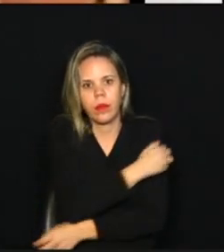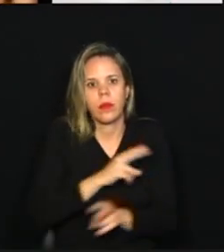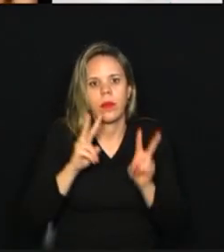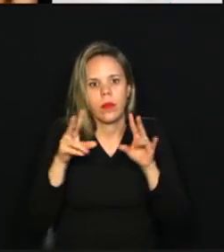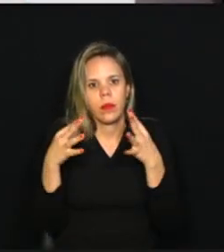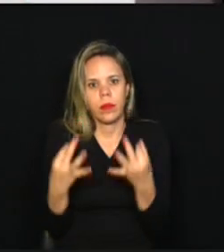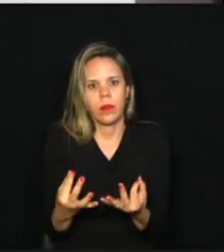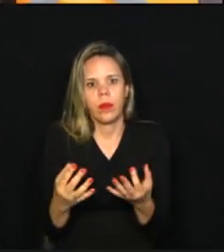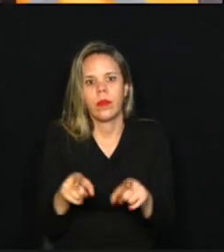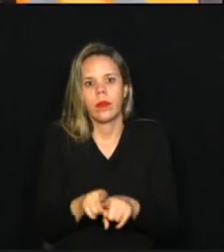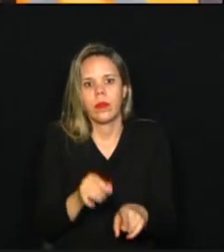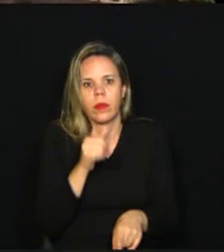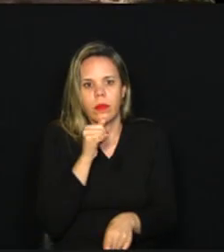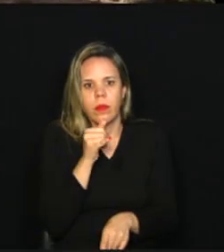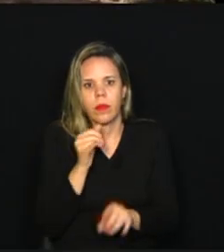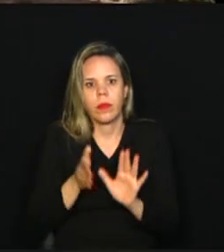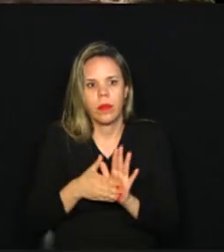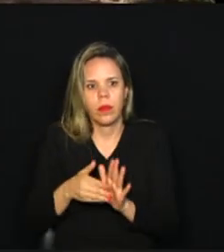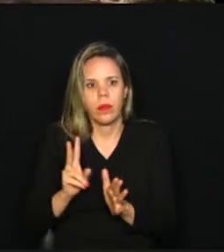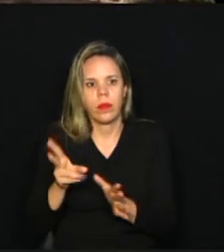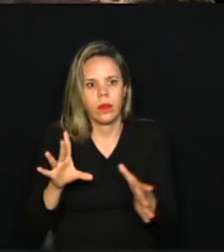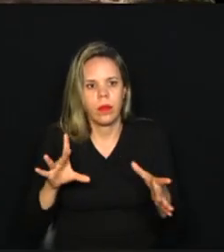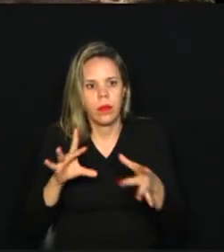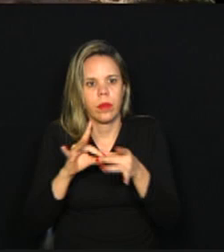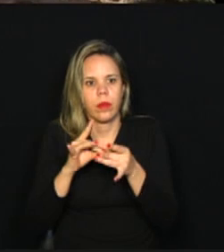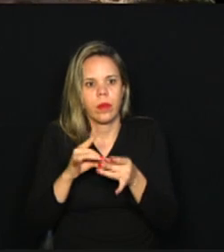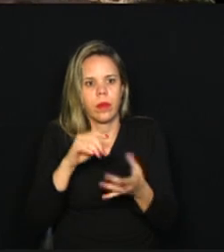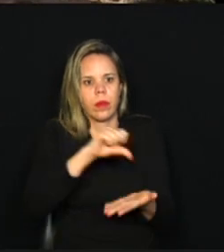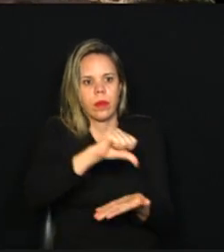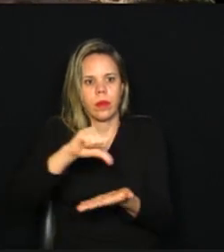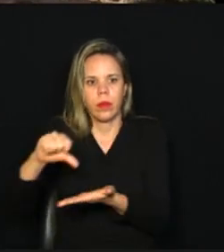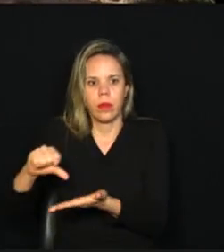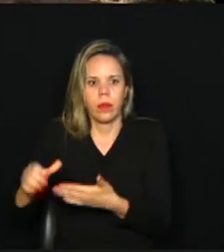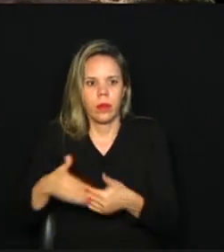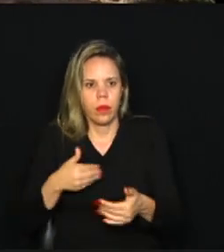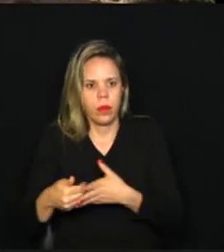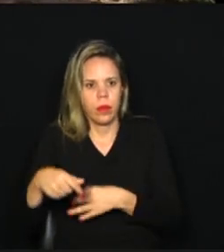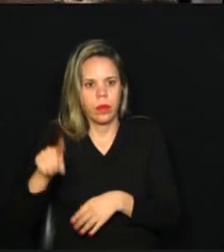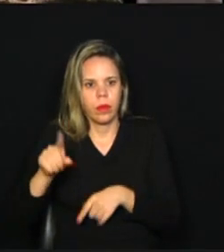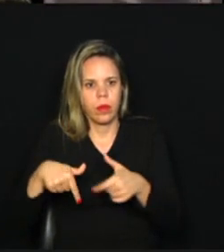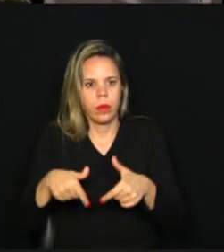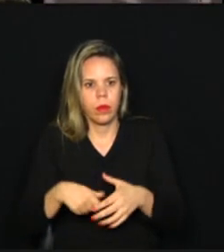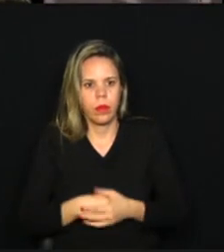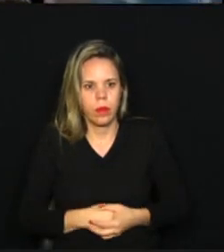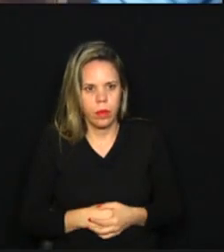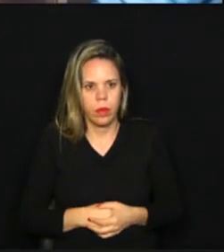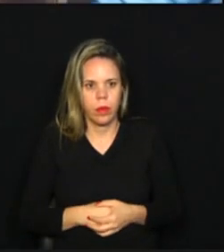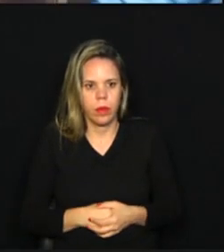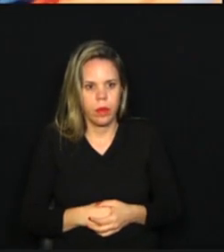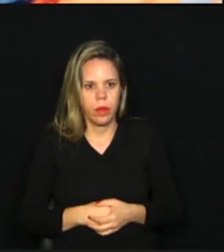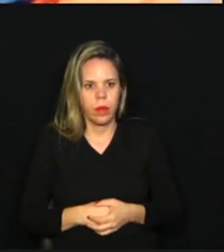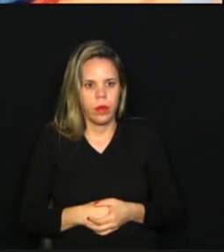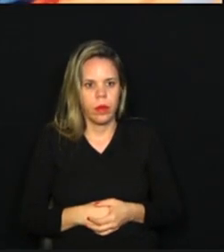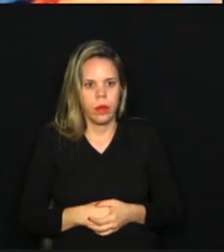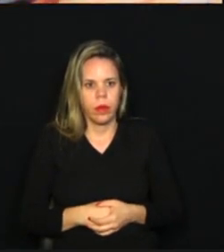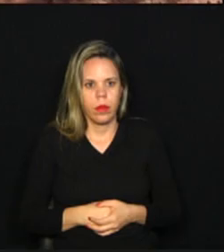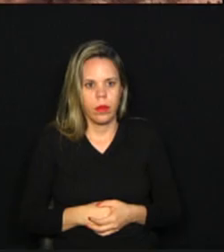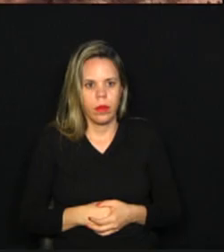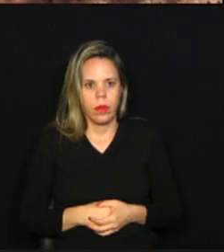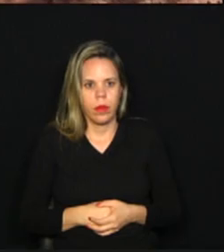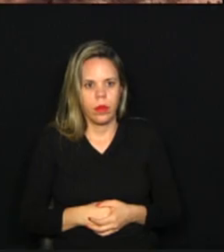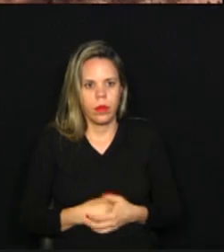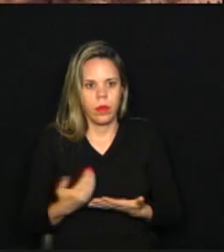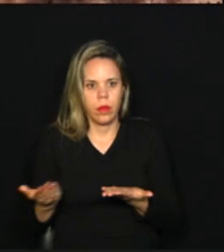não chegar só com a proposta, sem ter parceiros no território, qualquer território que a gente for trabalhar, né? Então,